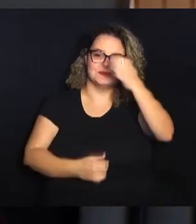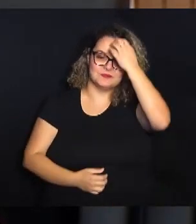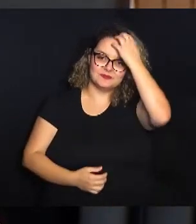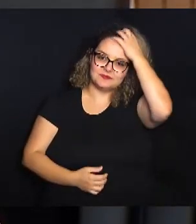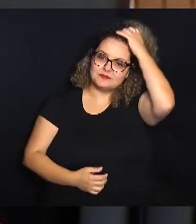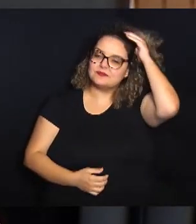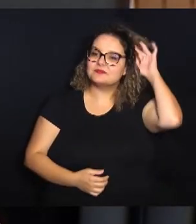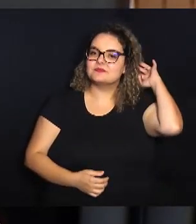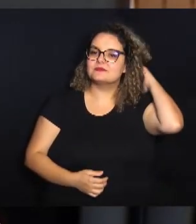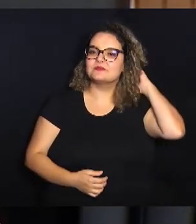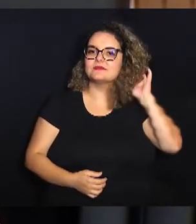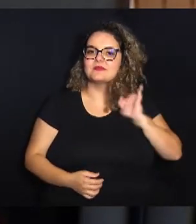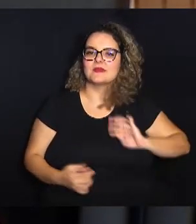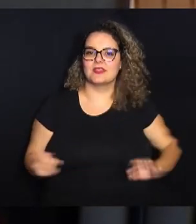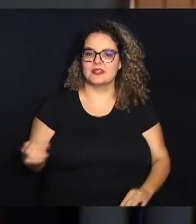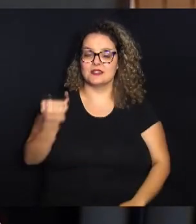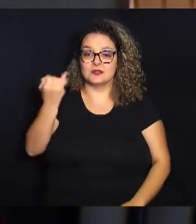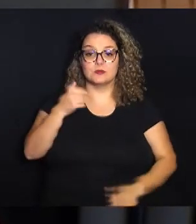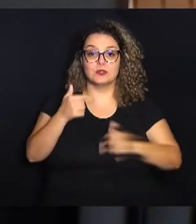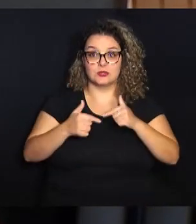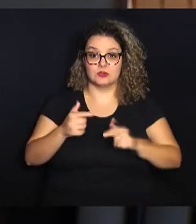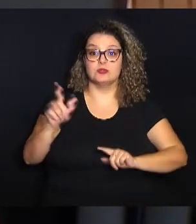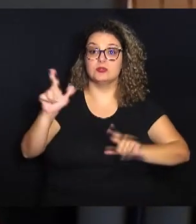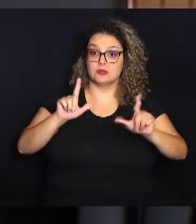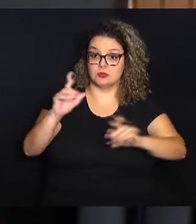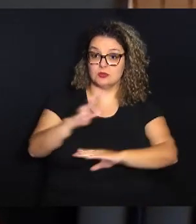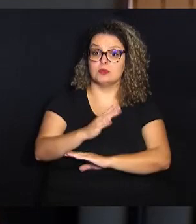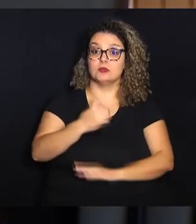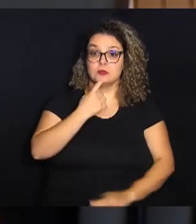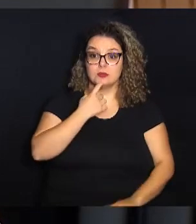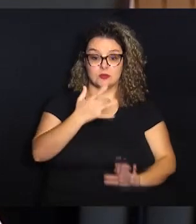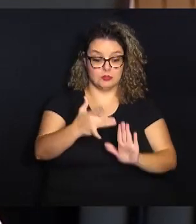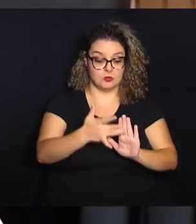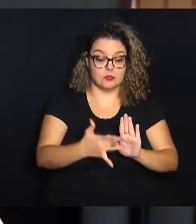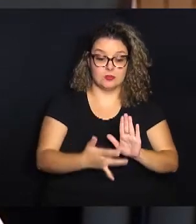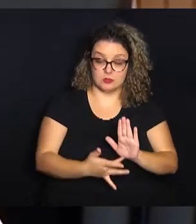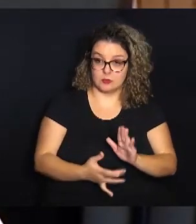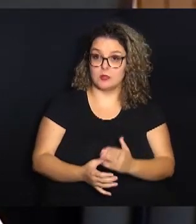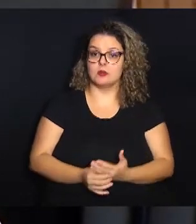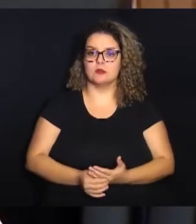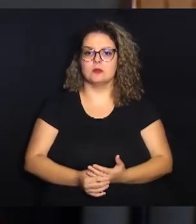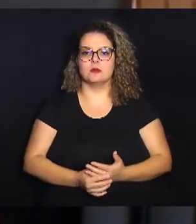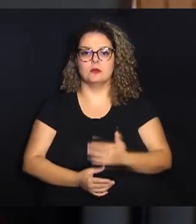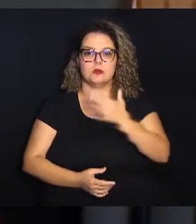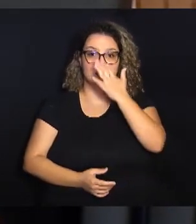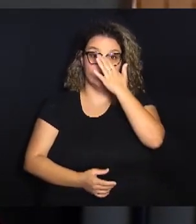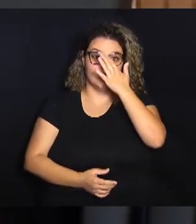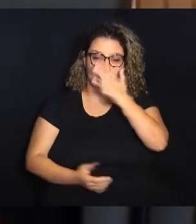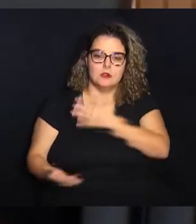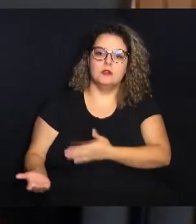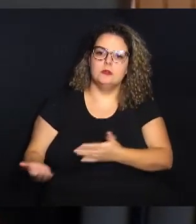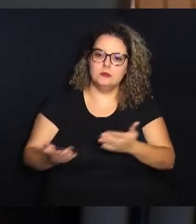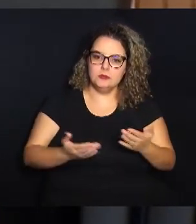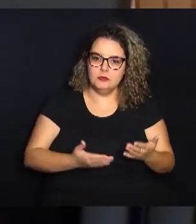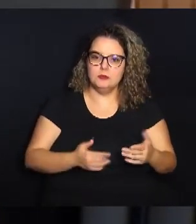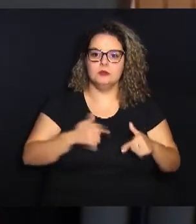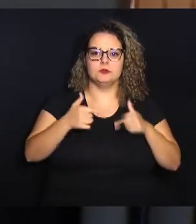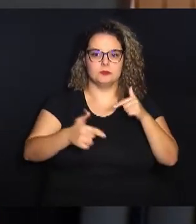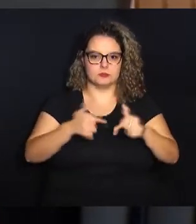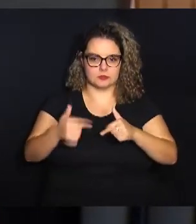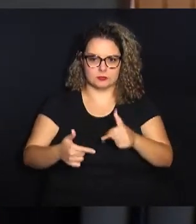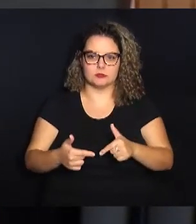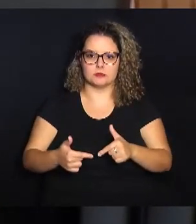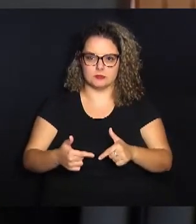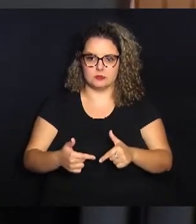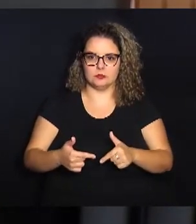nesse importante trabalho da TV Câmara, do Em Pauta, né, para apresentar o trabalho